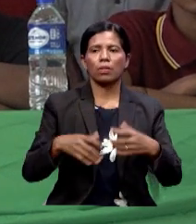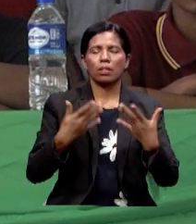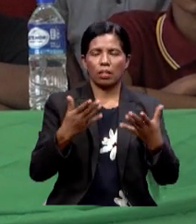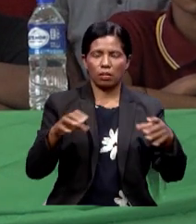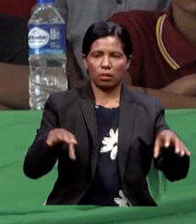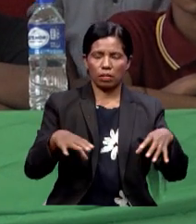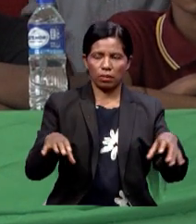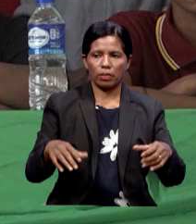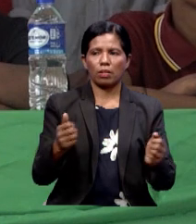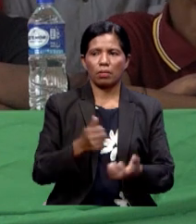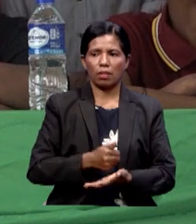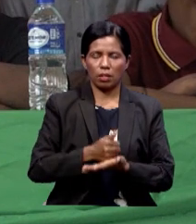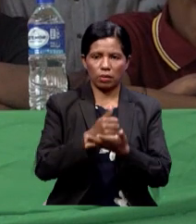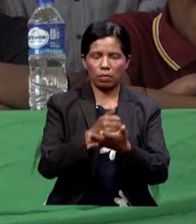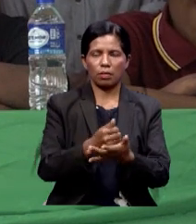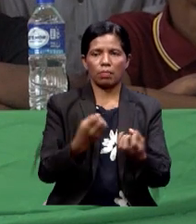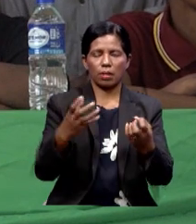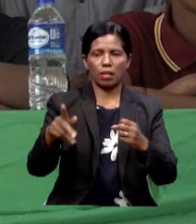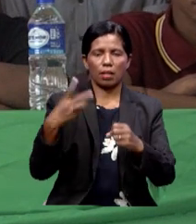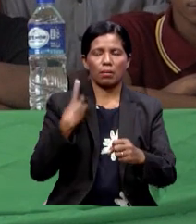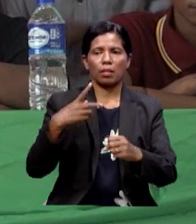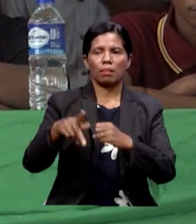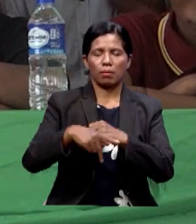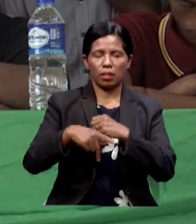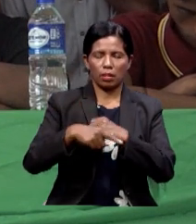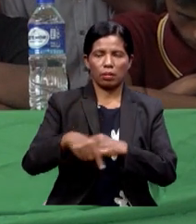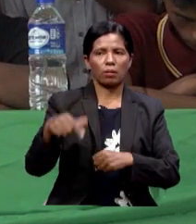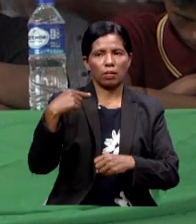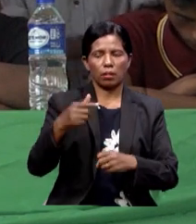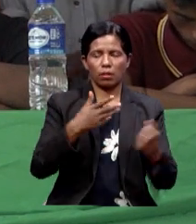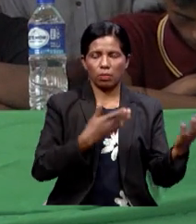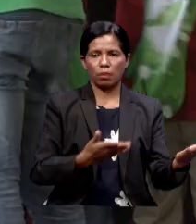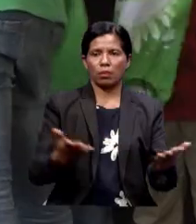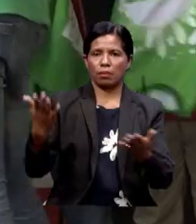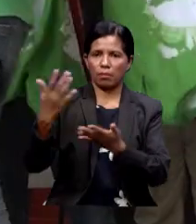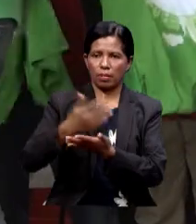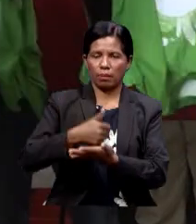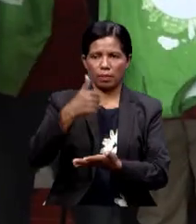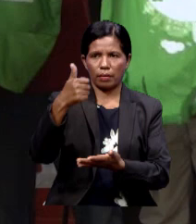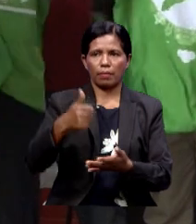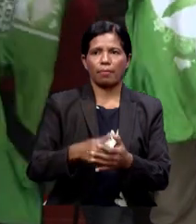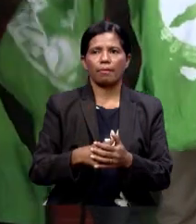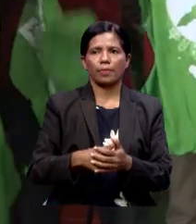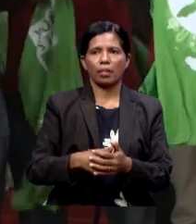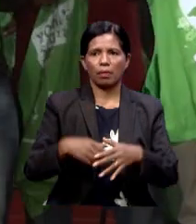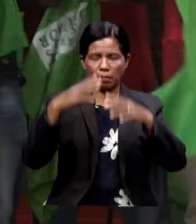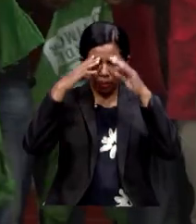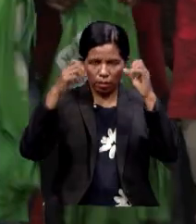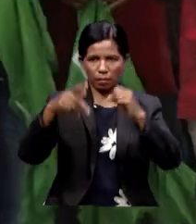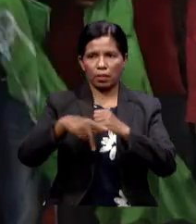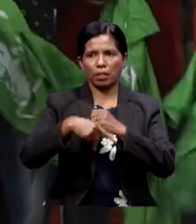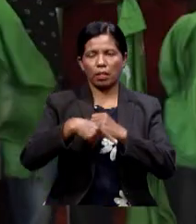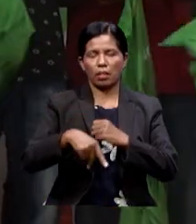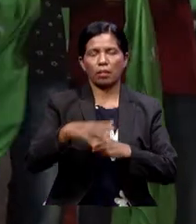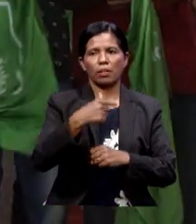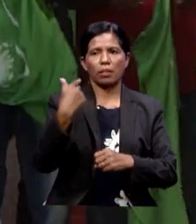no luta makas ba minia partiru ori lori ba vitoria. Nunemos presidente Partidos Verdes